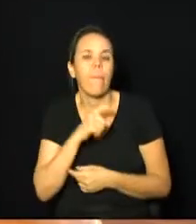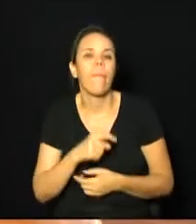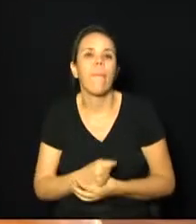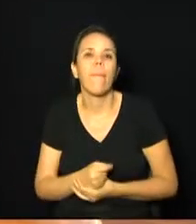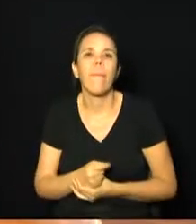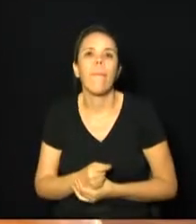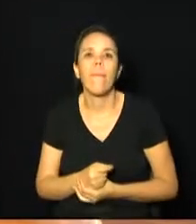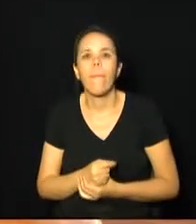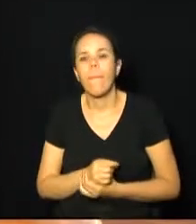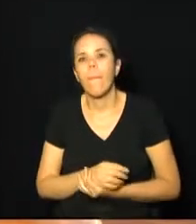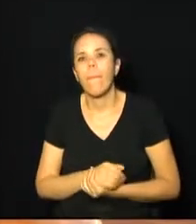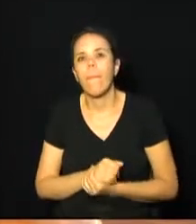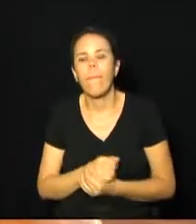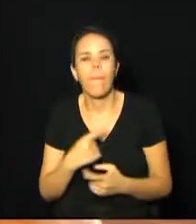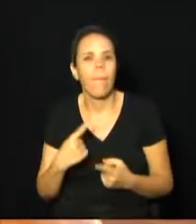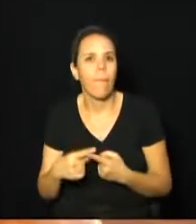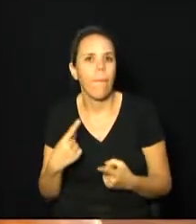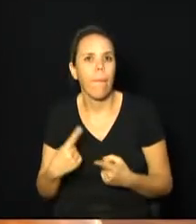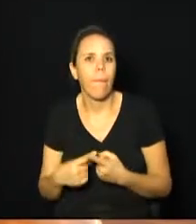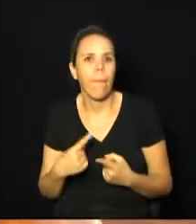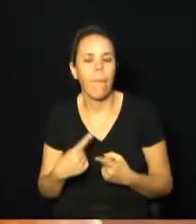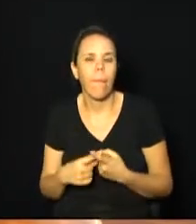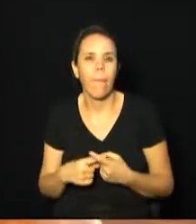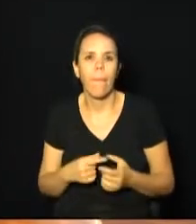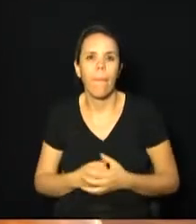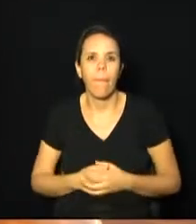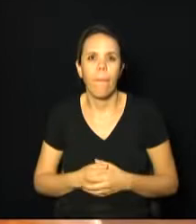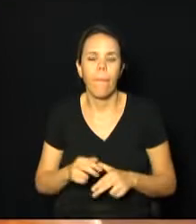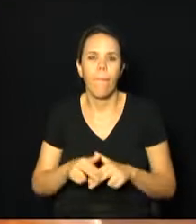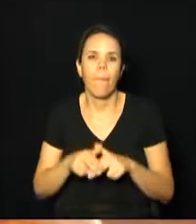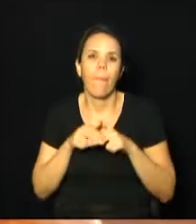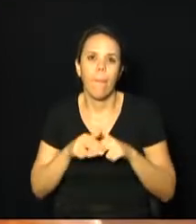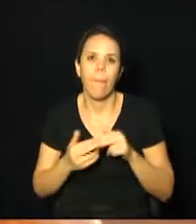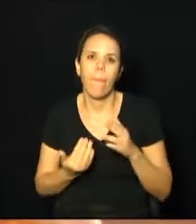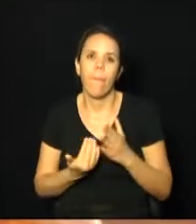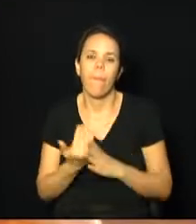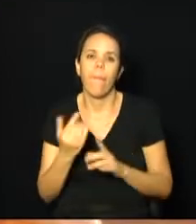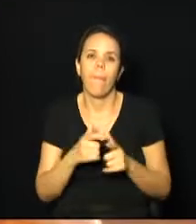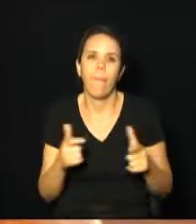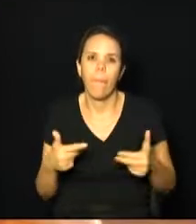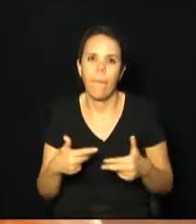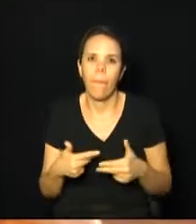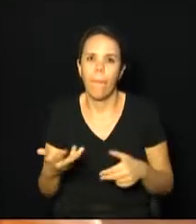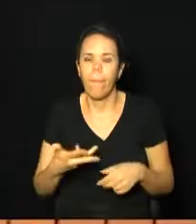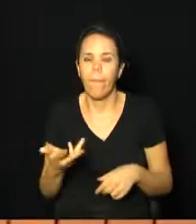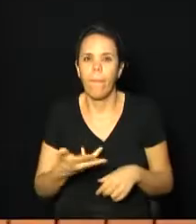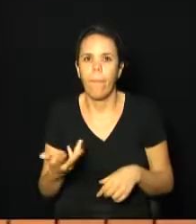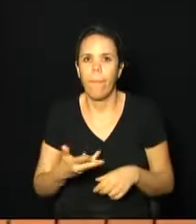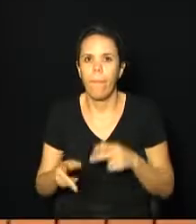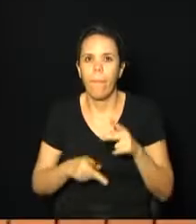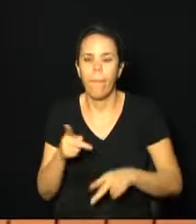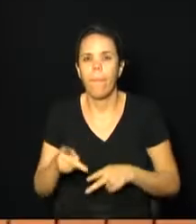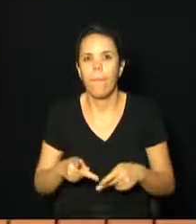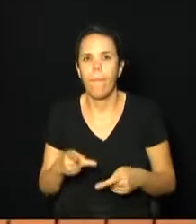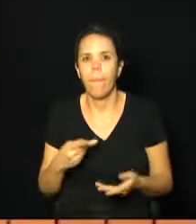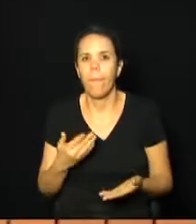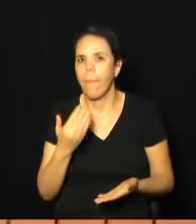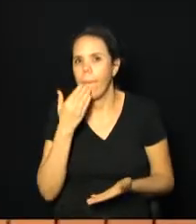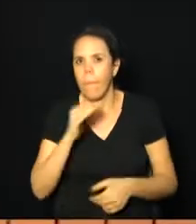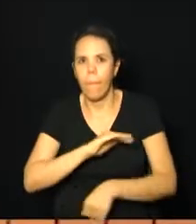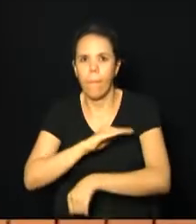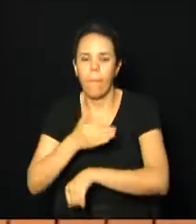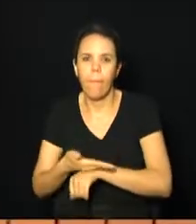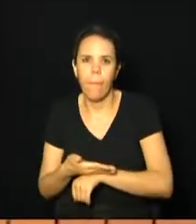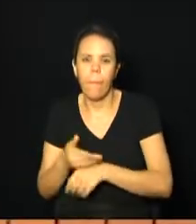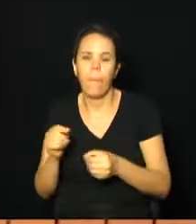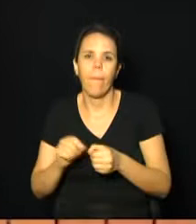muito difícil isso, porque aí, por conta do excesso de uns, né? Aí as pessoas pedem lombada. Daí, se